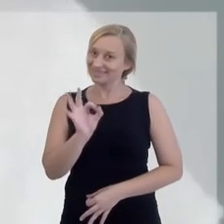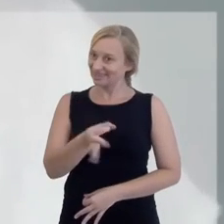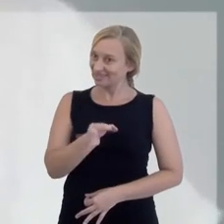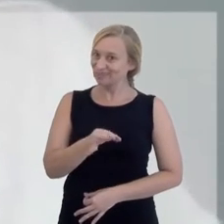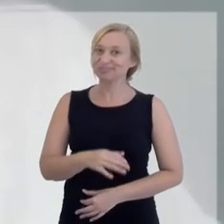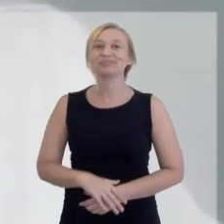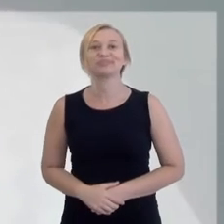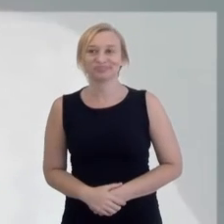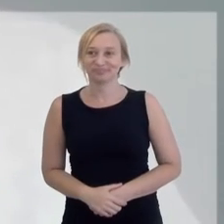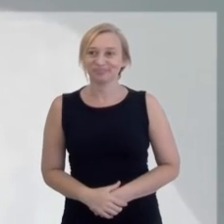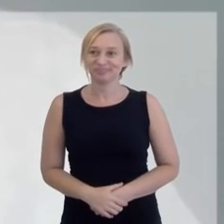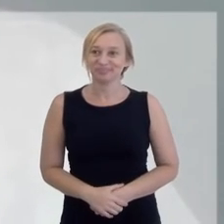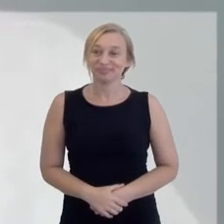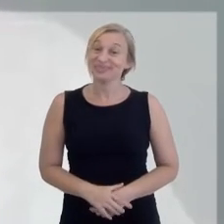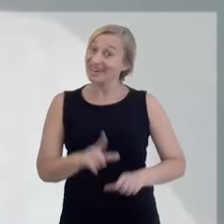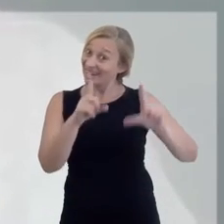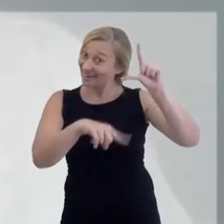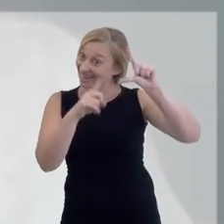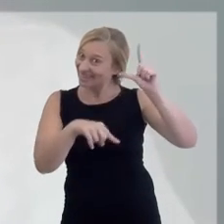E aí, lógico,